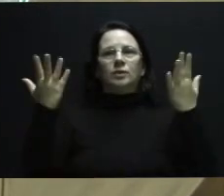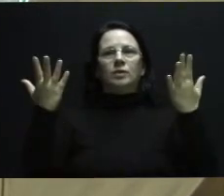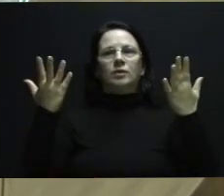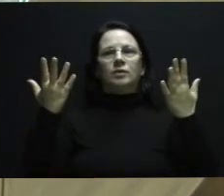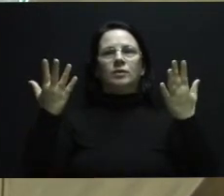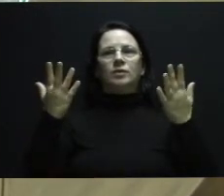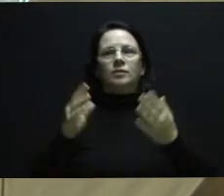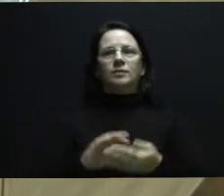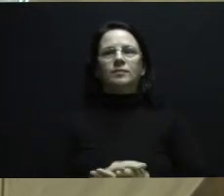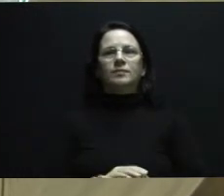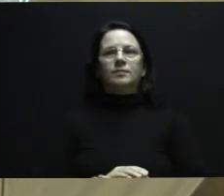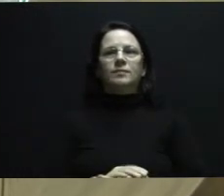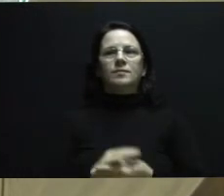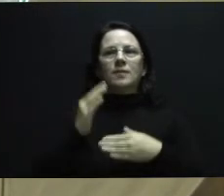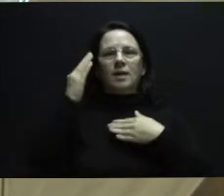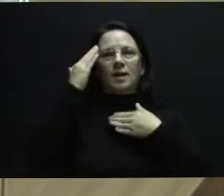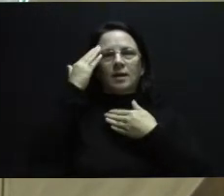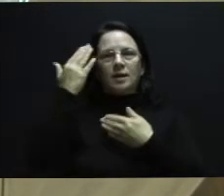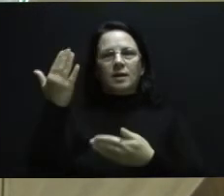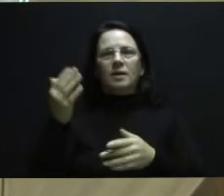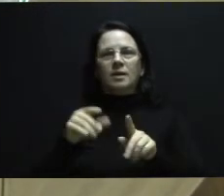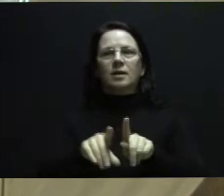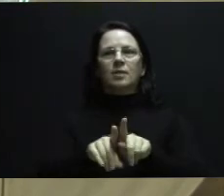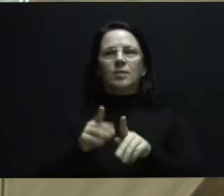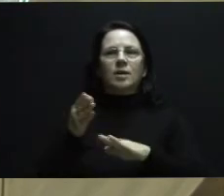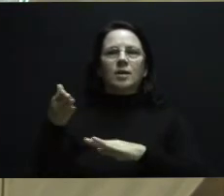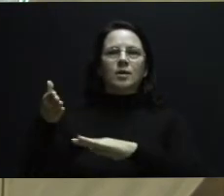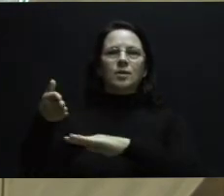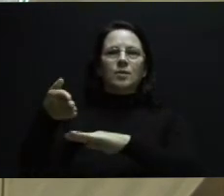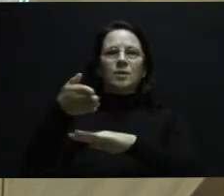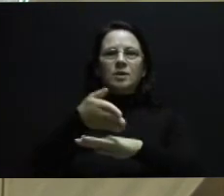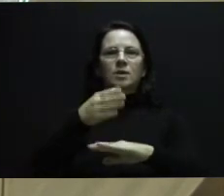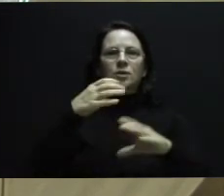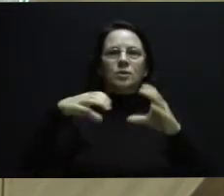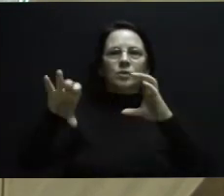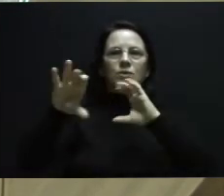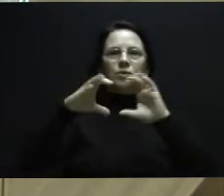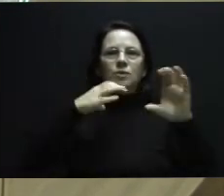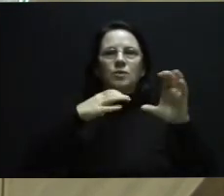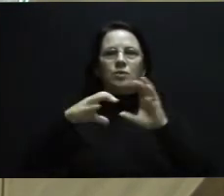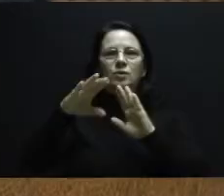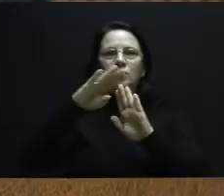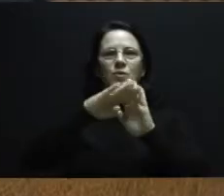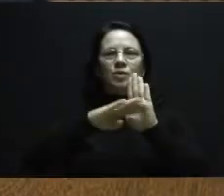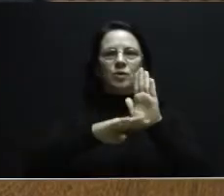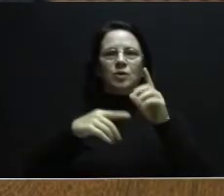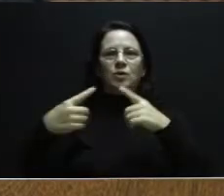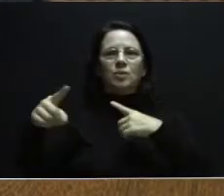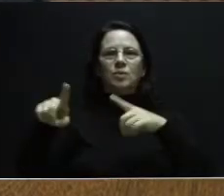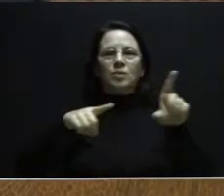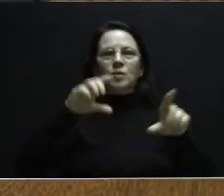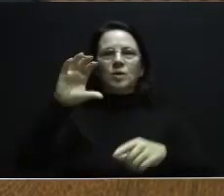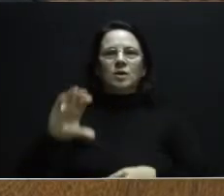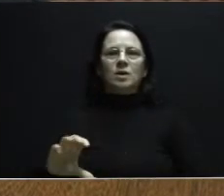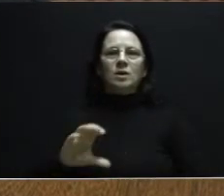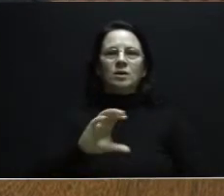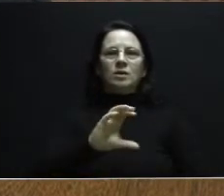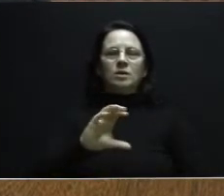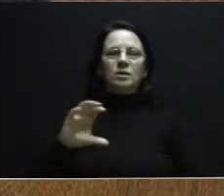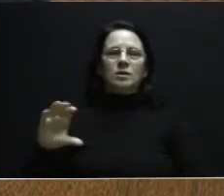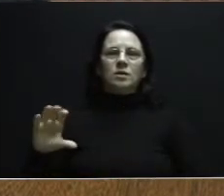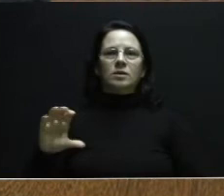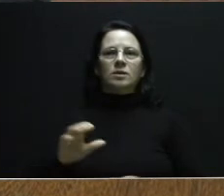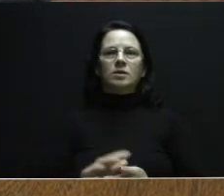sessão solene. Agradece também a participação do coral Projeto Músicos Católicos da Baixada Santista e